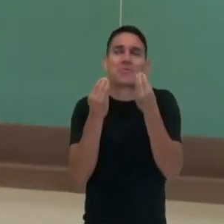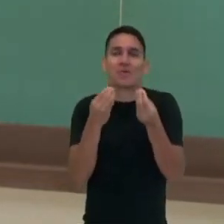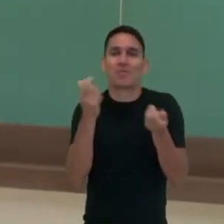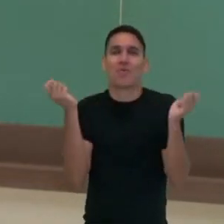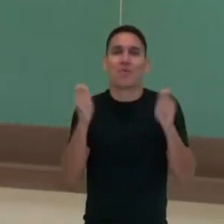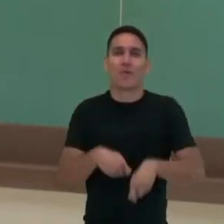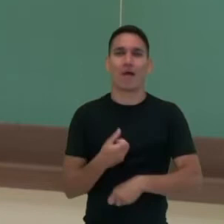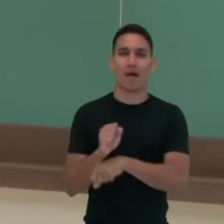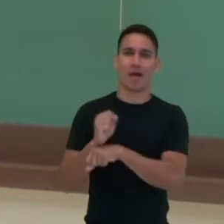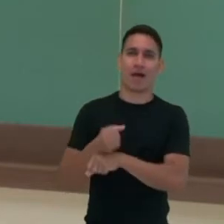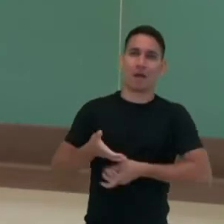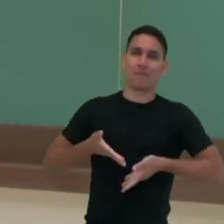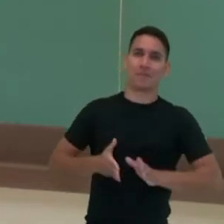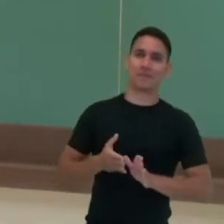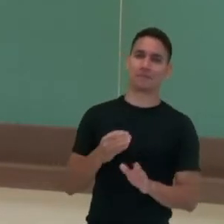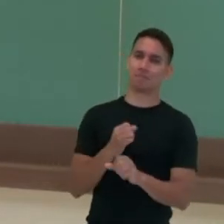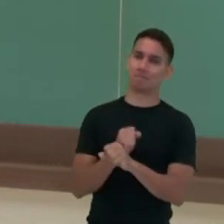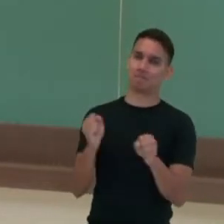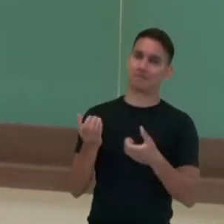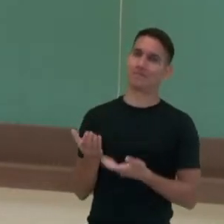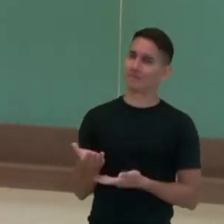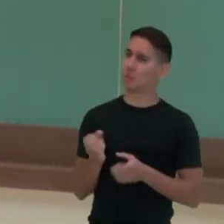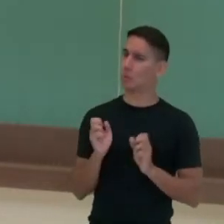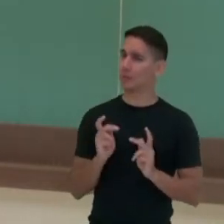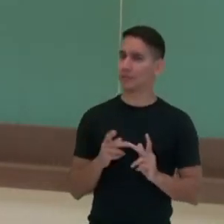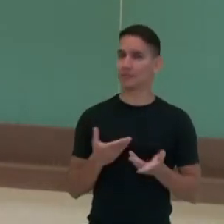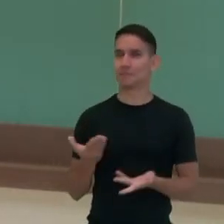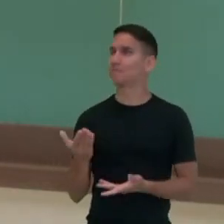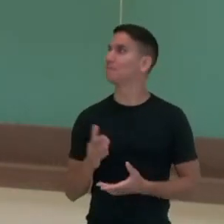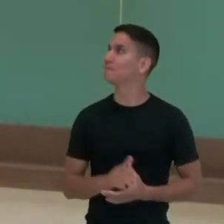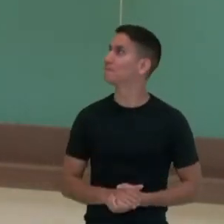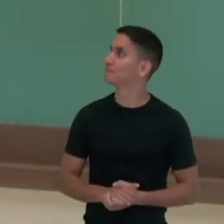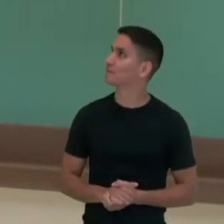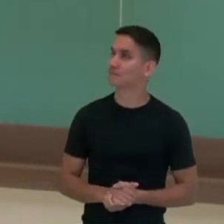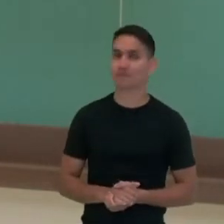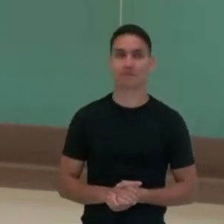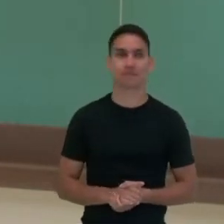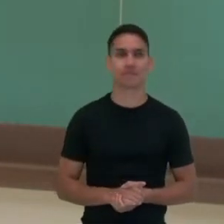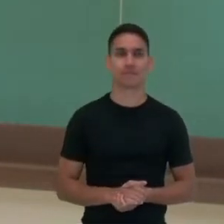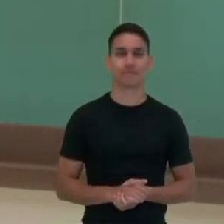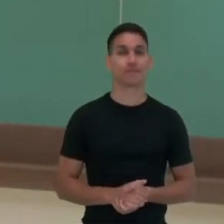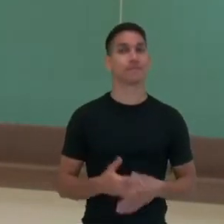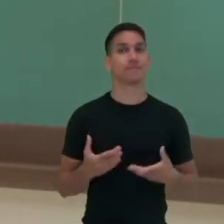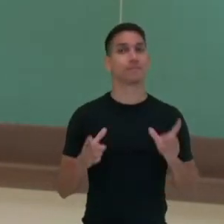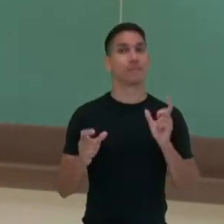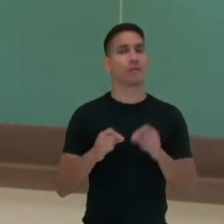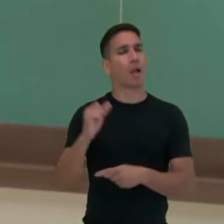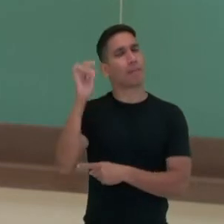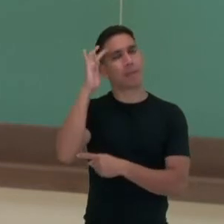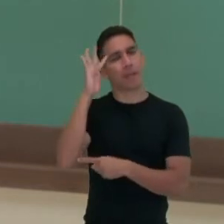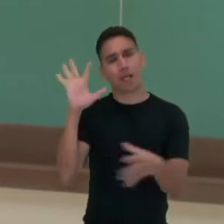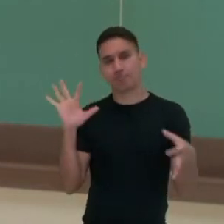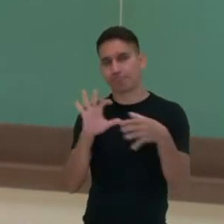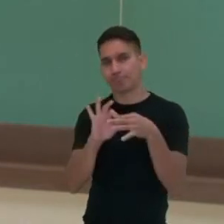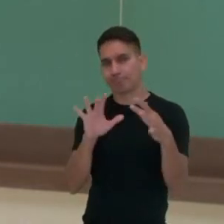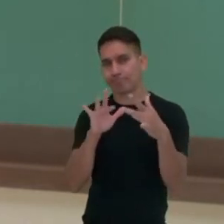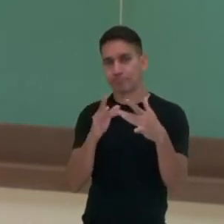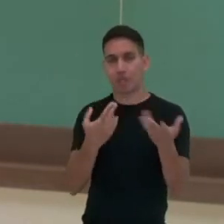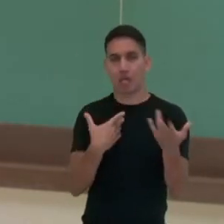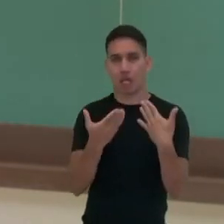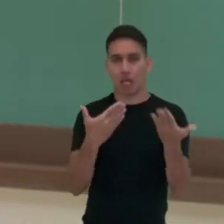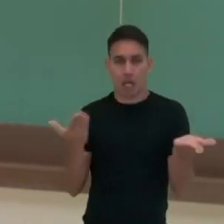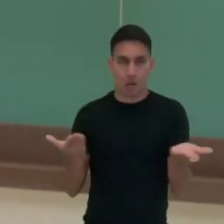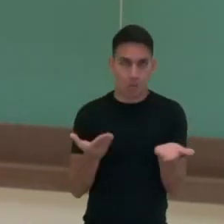cria, Não é possível mesmo, Beleza? Bom, vamos pensar juntos um pouquinho?